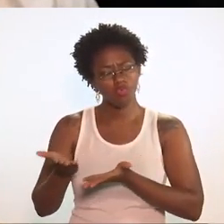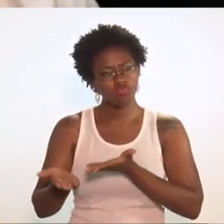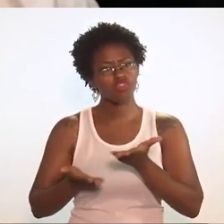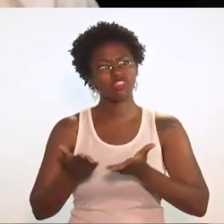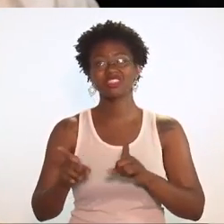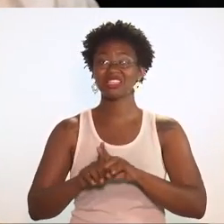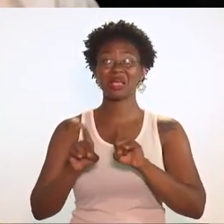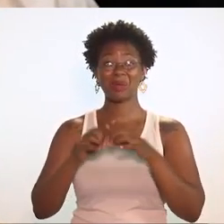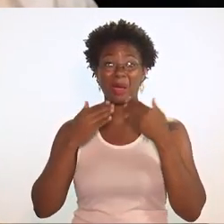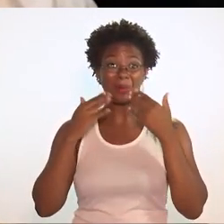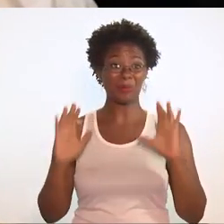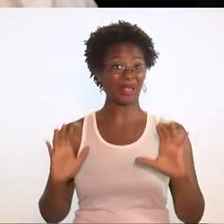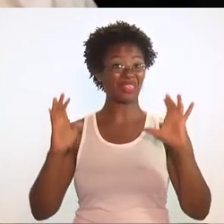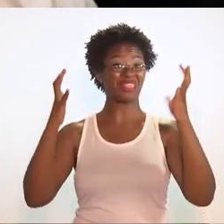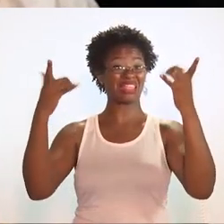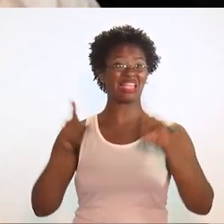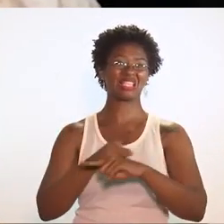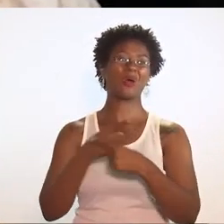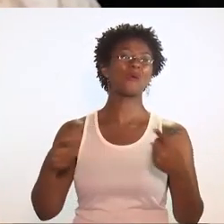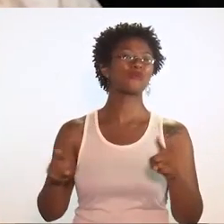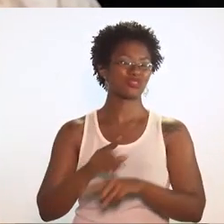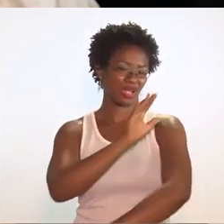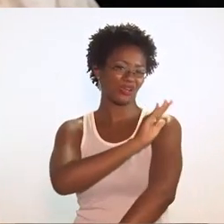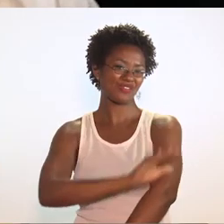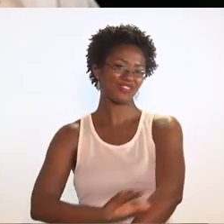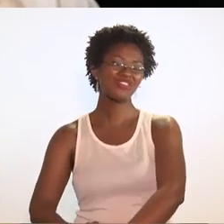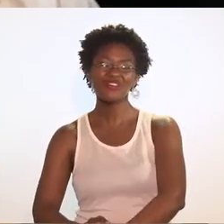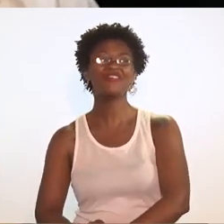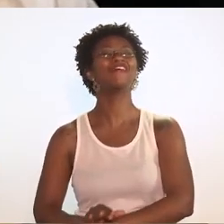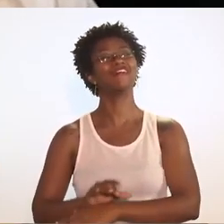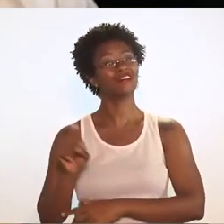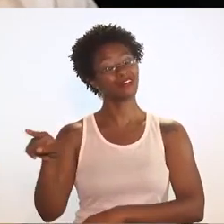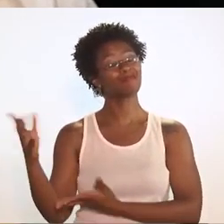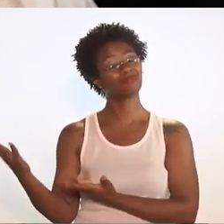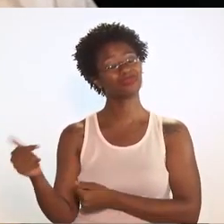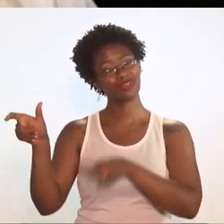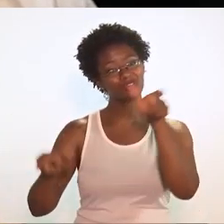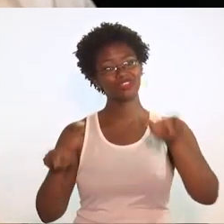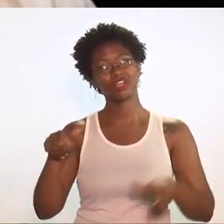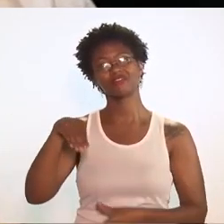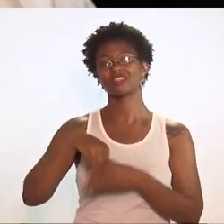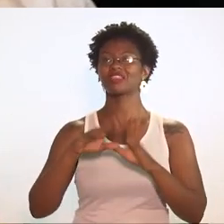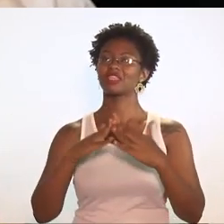combater o racismo, a violência, a intolerância religiosa. Serão